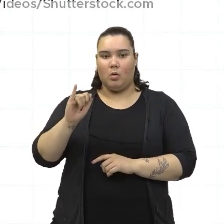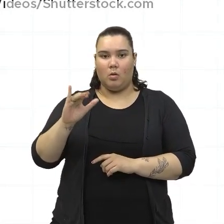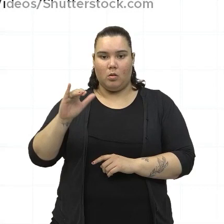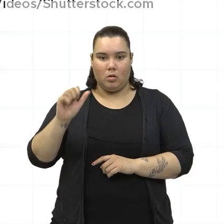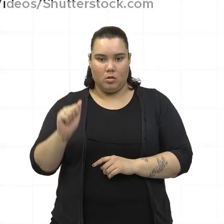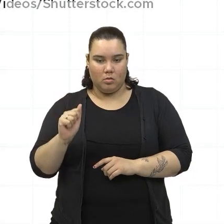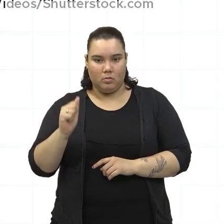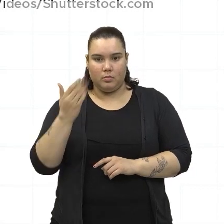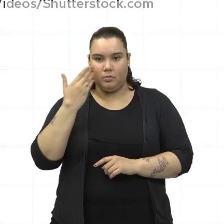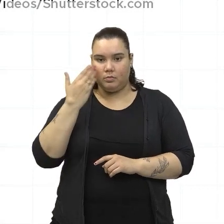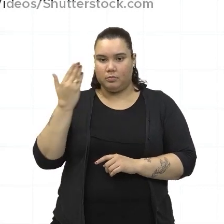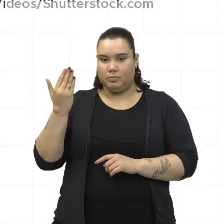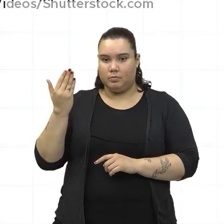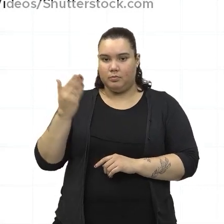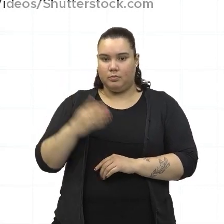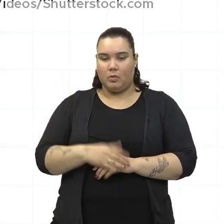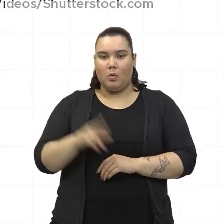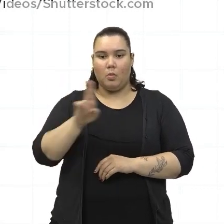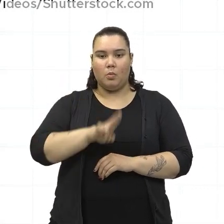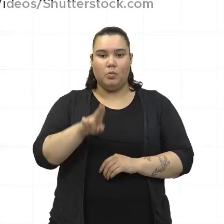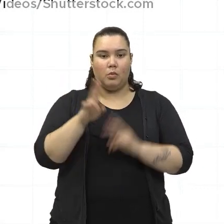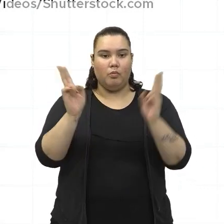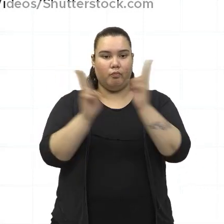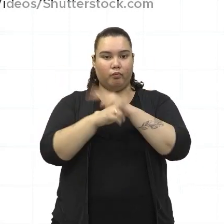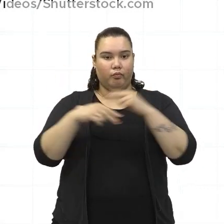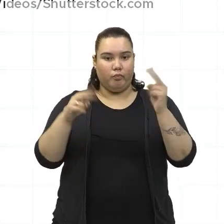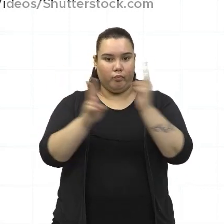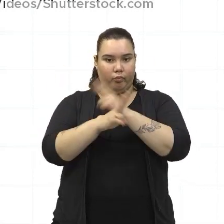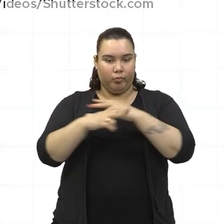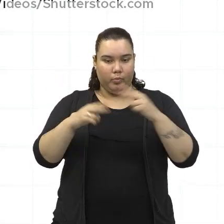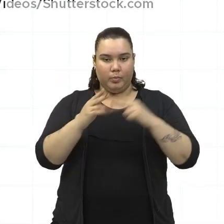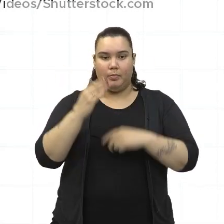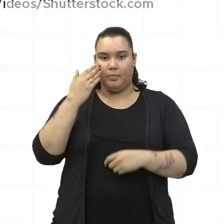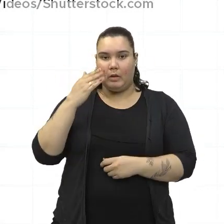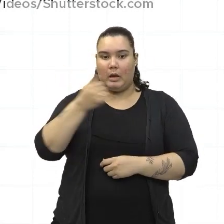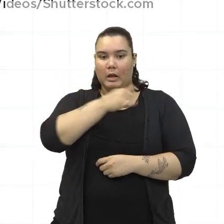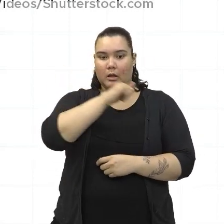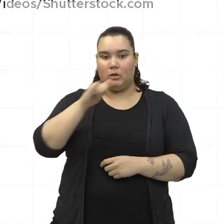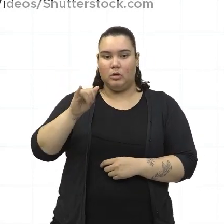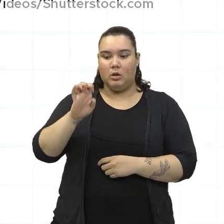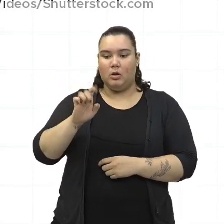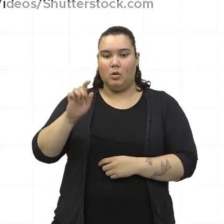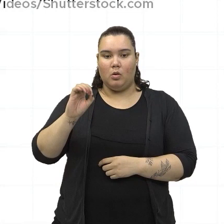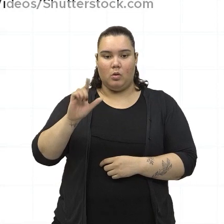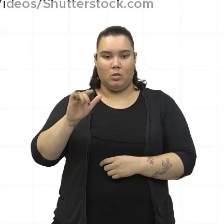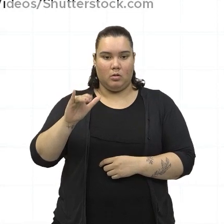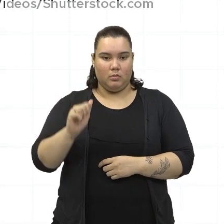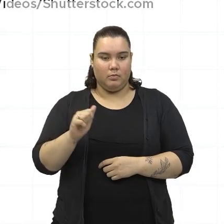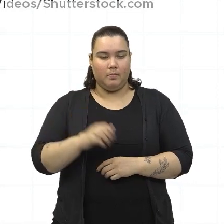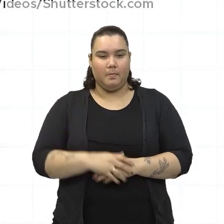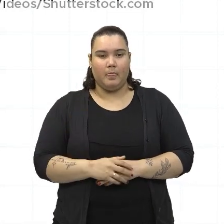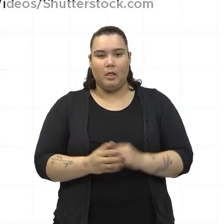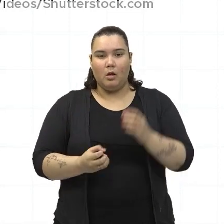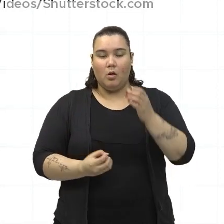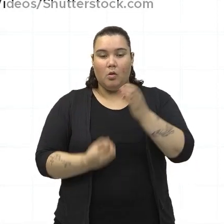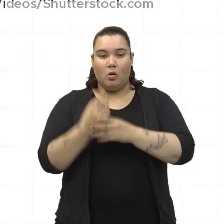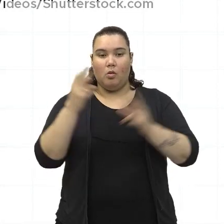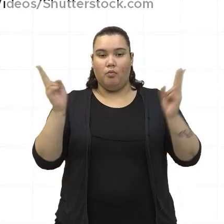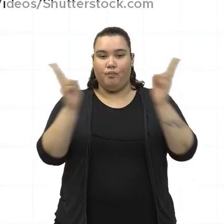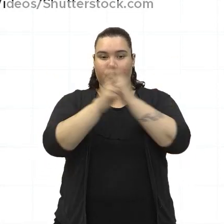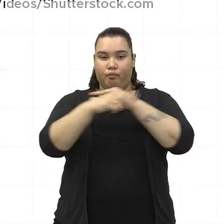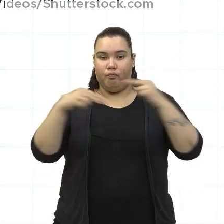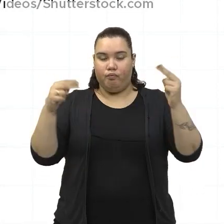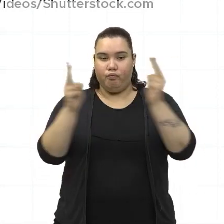usinas, né, que utilizam ali o vento, como no caso a energia eólica. Então, olha só, produzida pela força dos